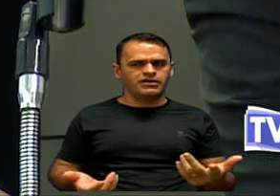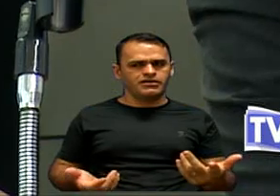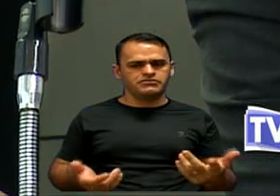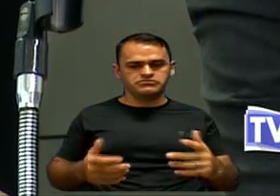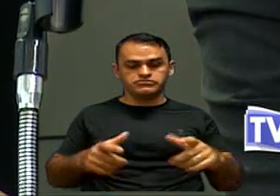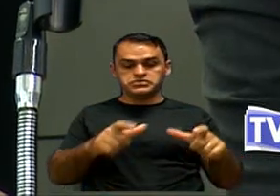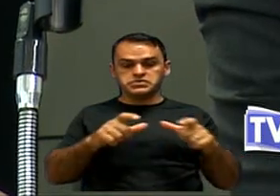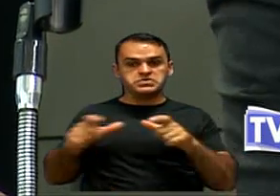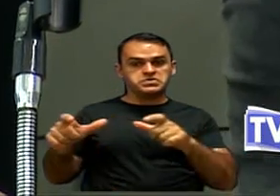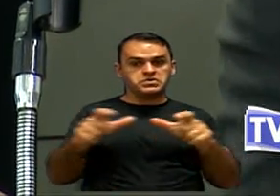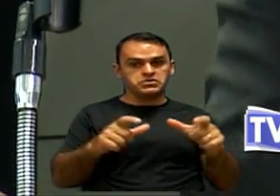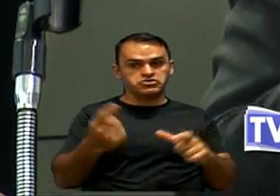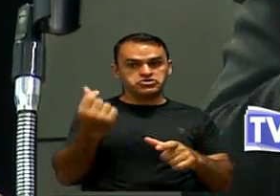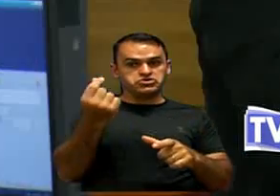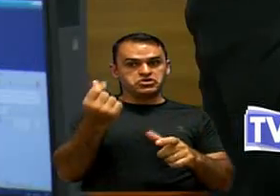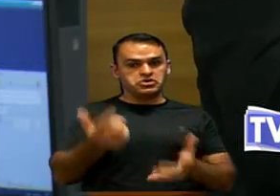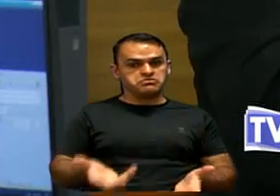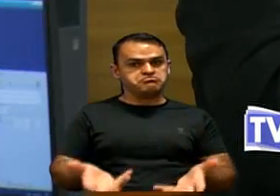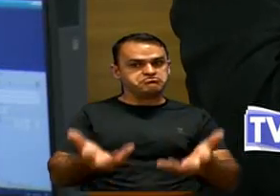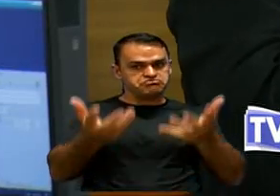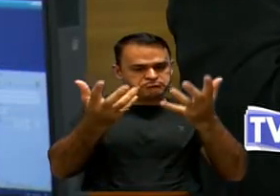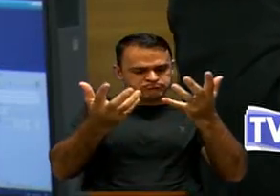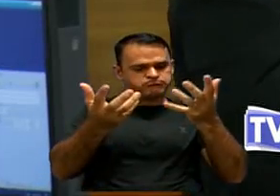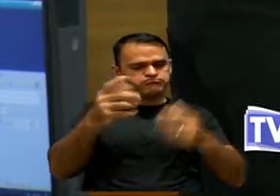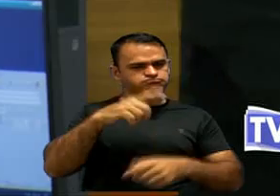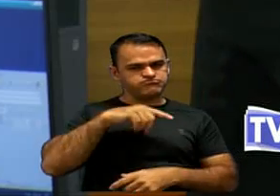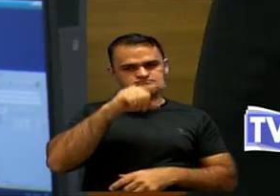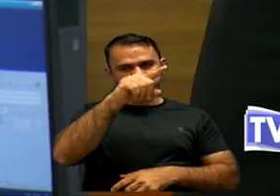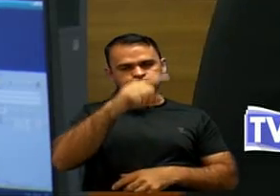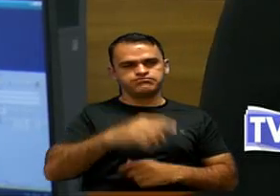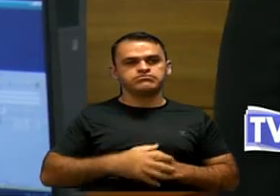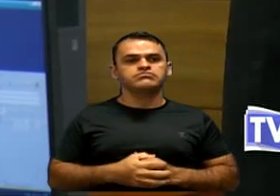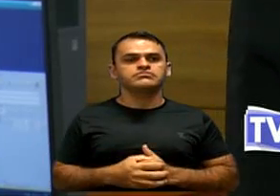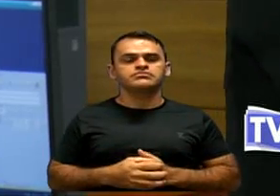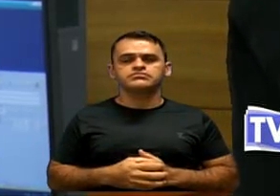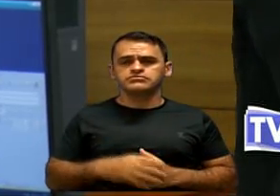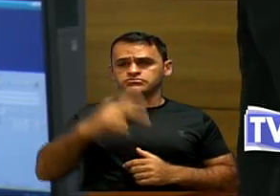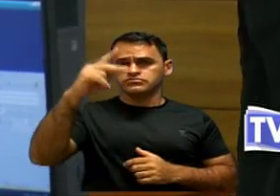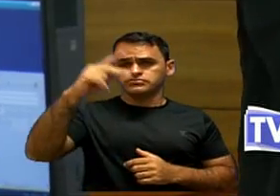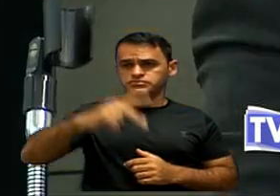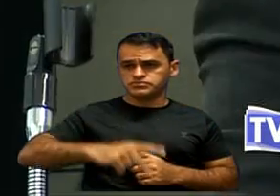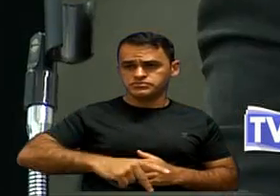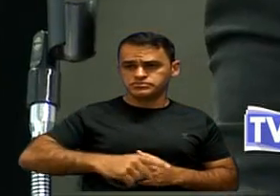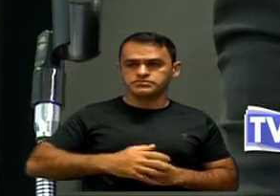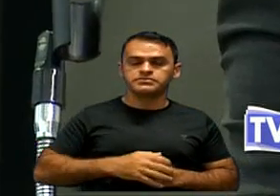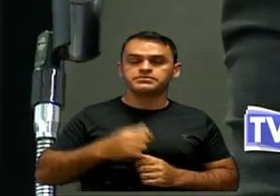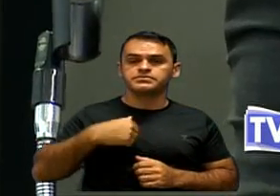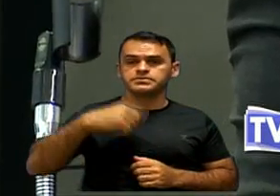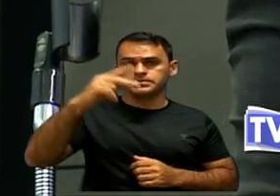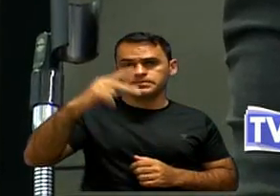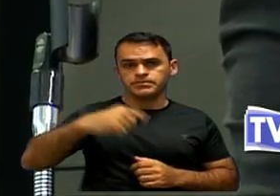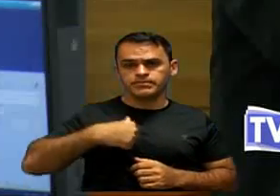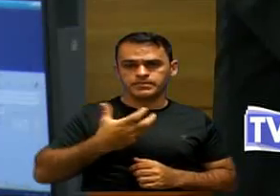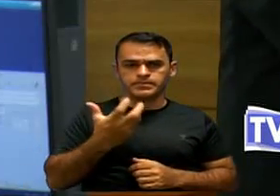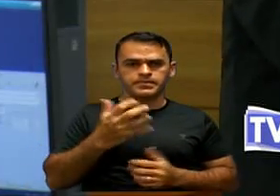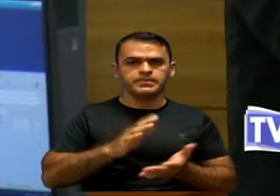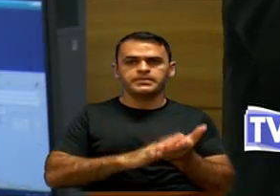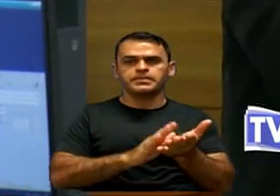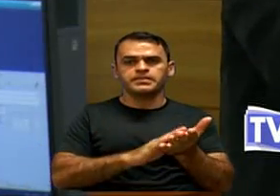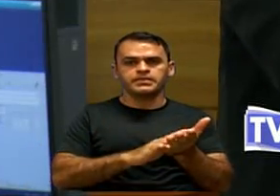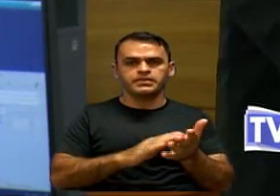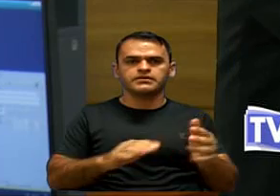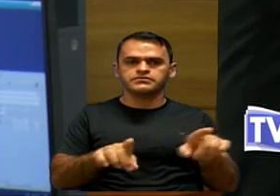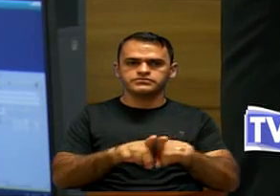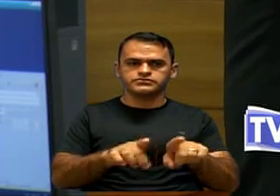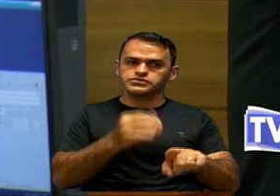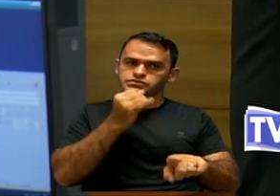Acho que está perto ali do centro, onde o Manga mora, naquele lugar ali, entendeu? Aí o presidente vai ajudar nós a aprovar. Eu só queria dar um parabéns também,